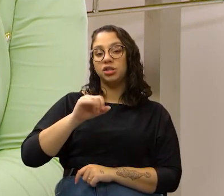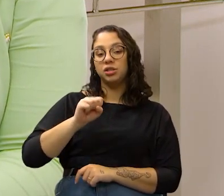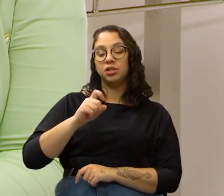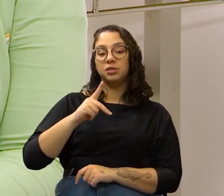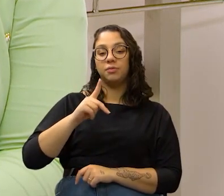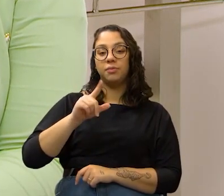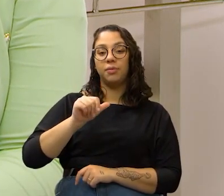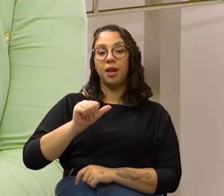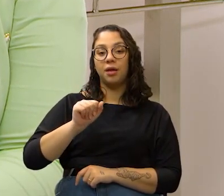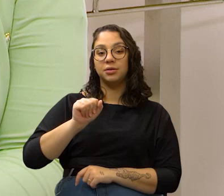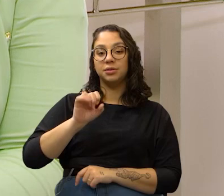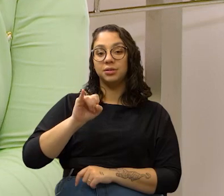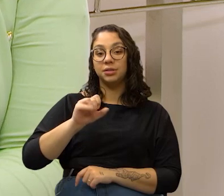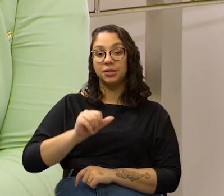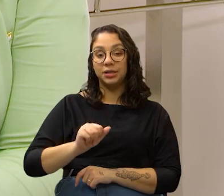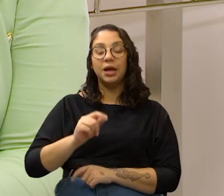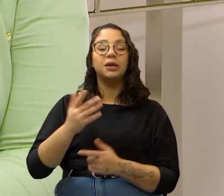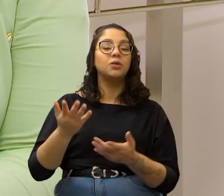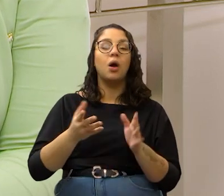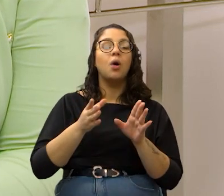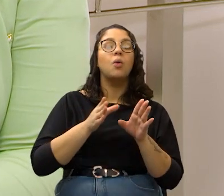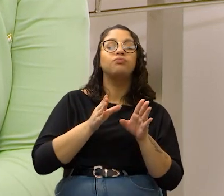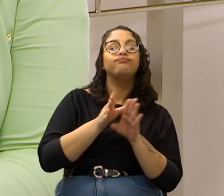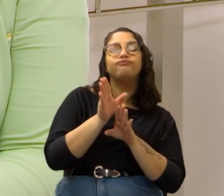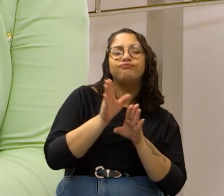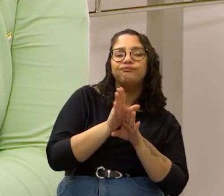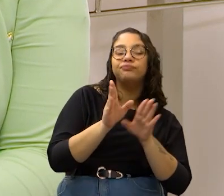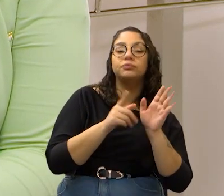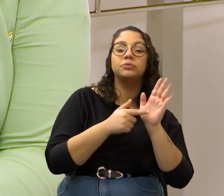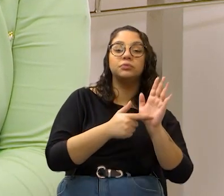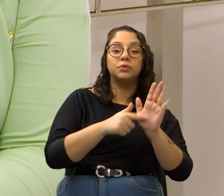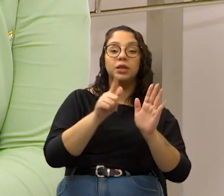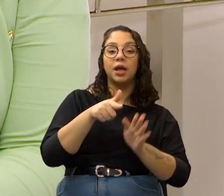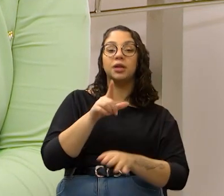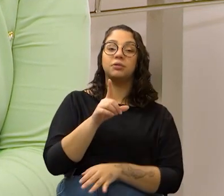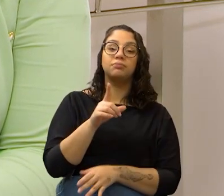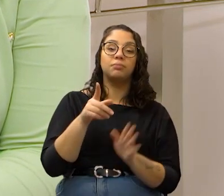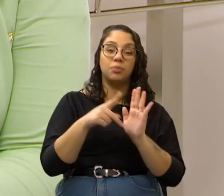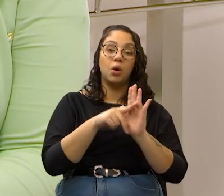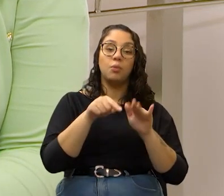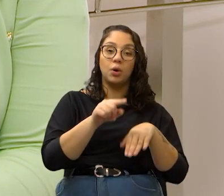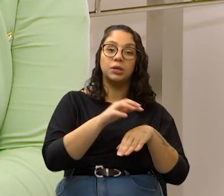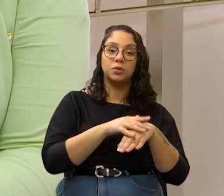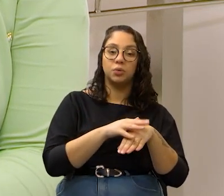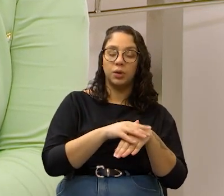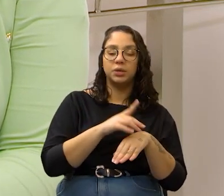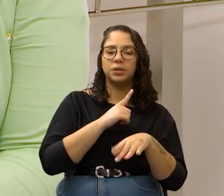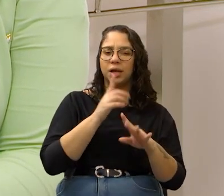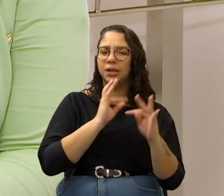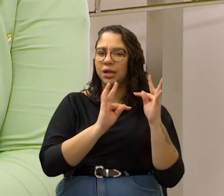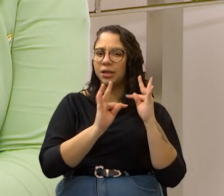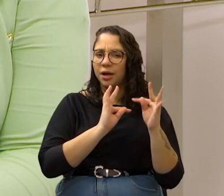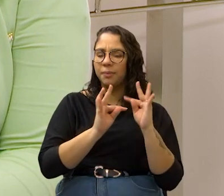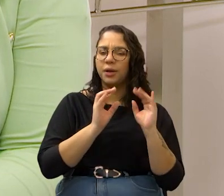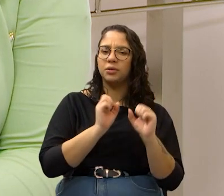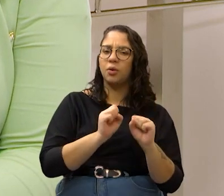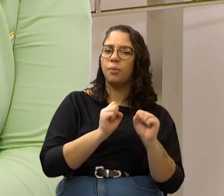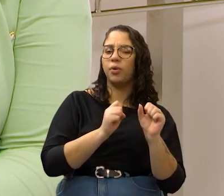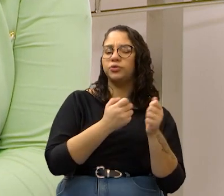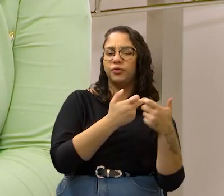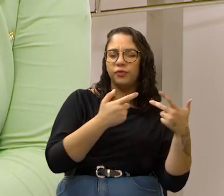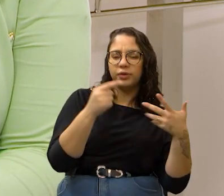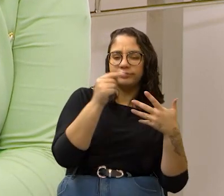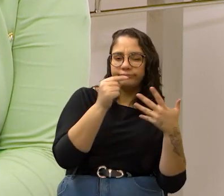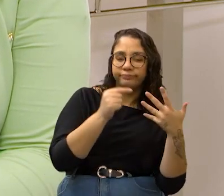coxofemoral, né? Vamos falar um pouco aí da indicação desse tratamento para a displasia. O tratamento pode